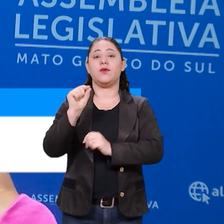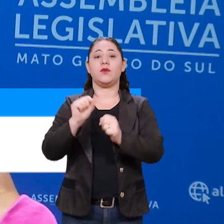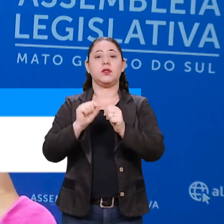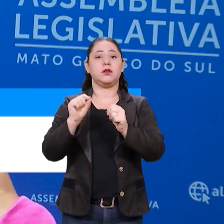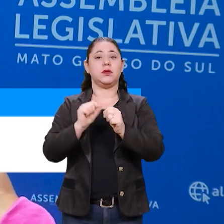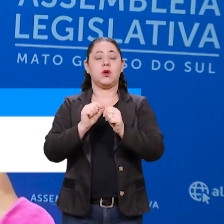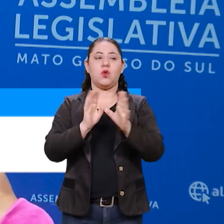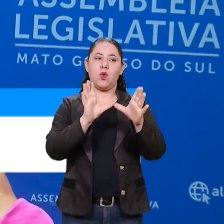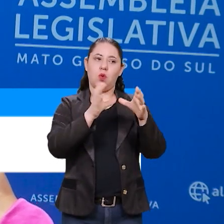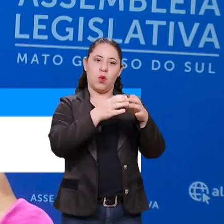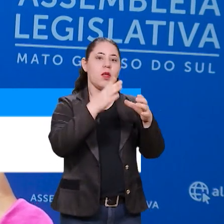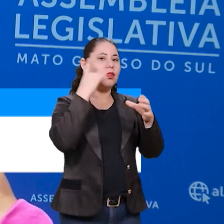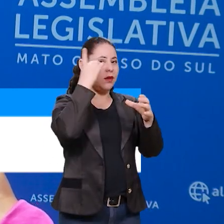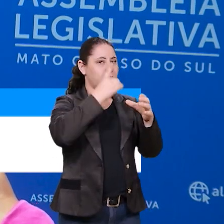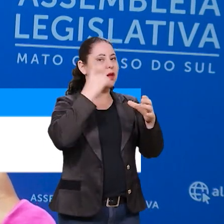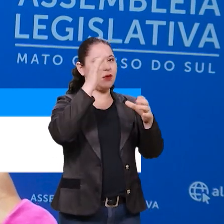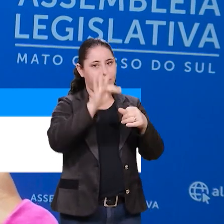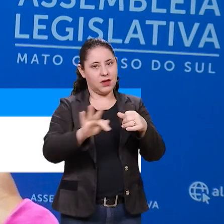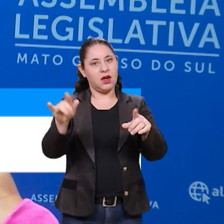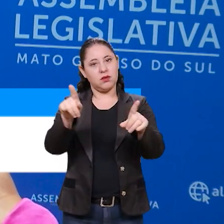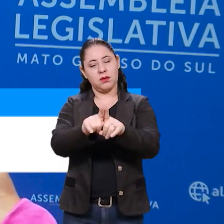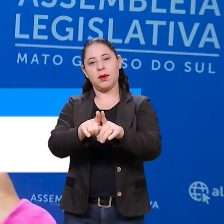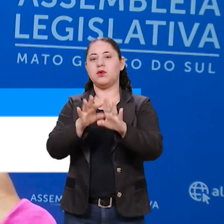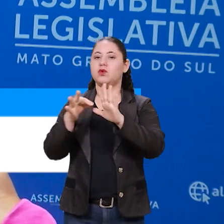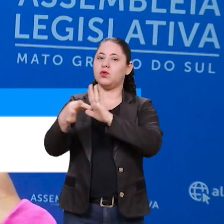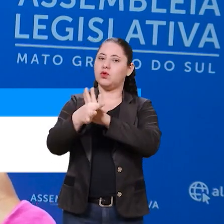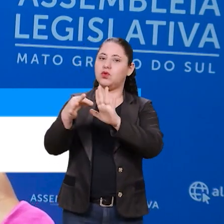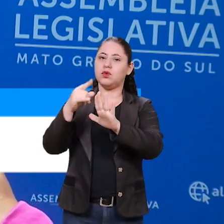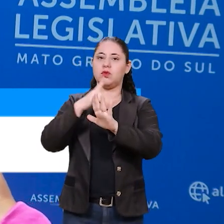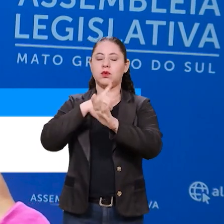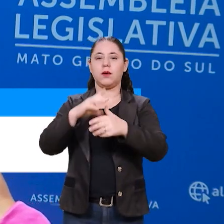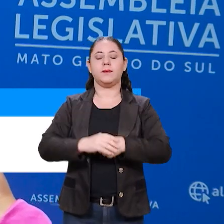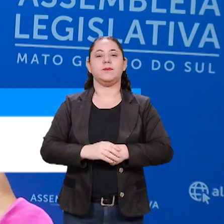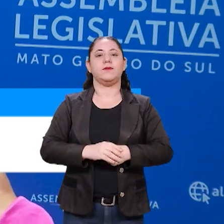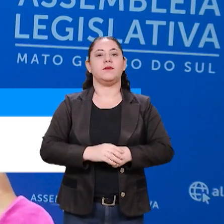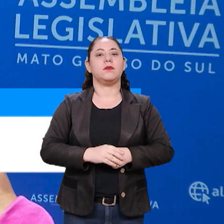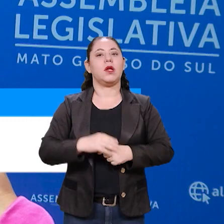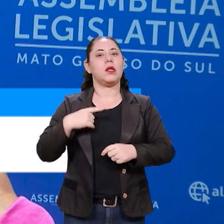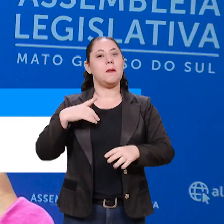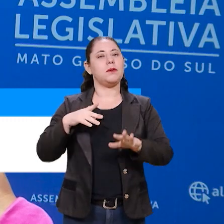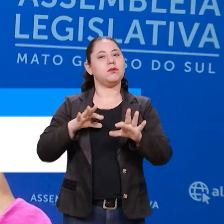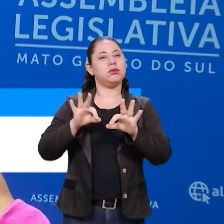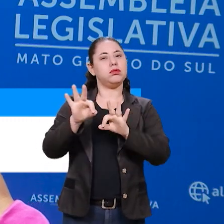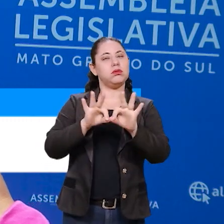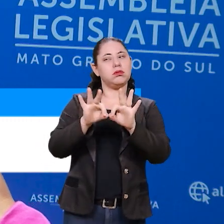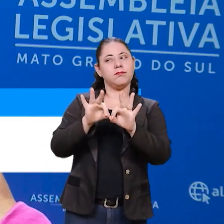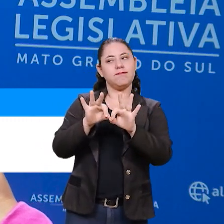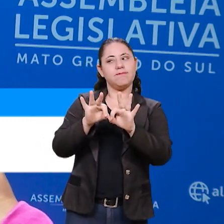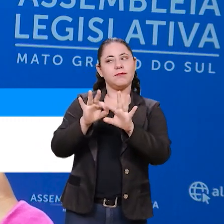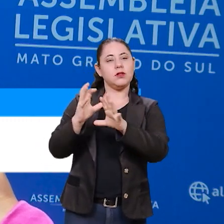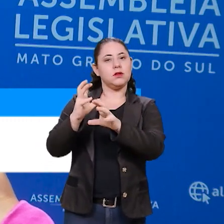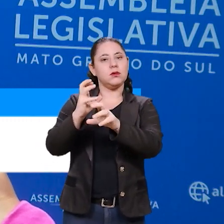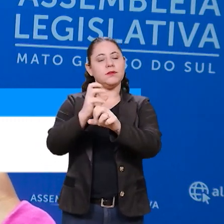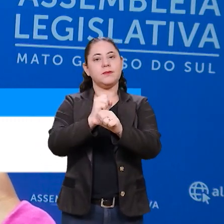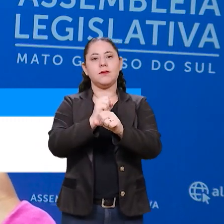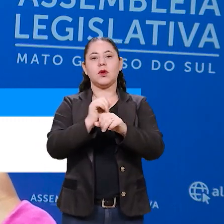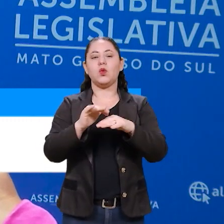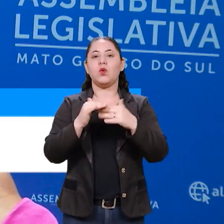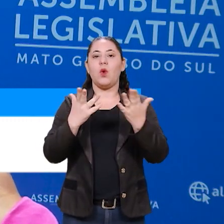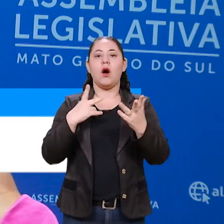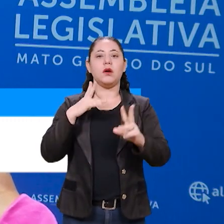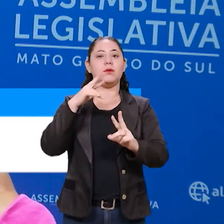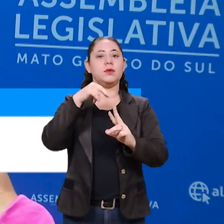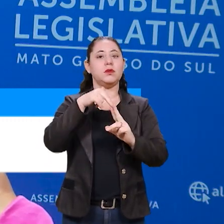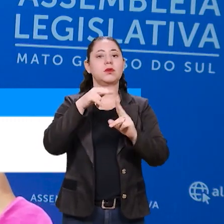justamente fazer com que os parlamentares federais tenham sugestões, colham e meçam a temperatura daqueles